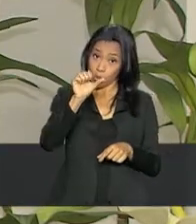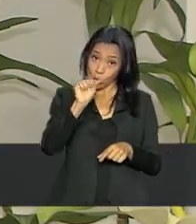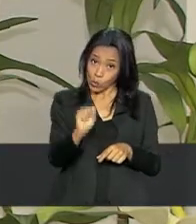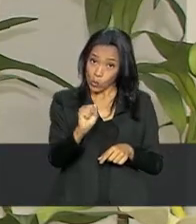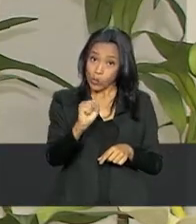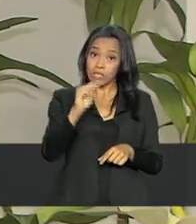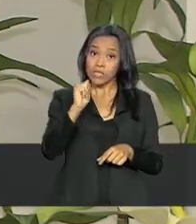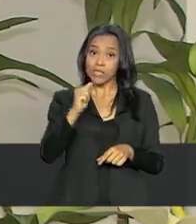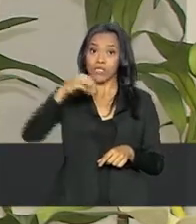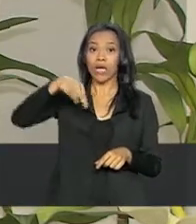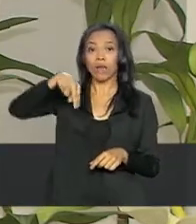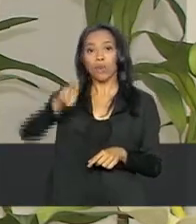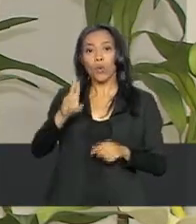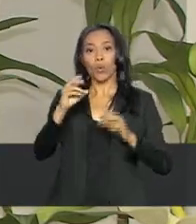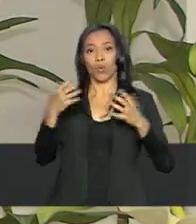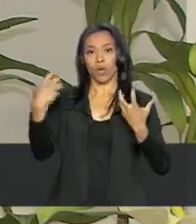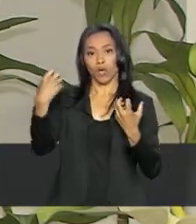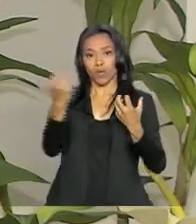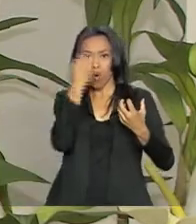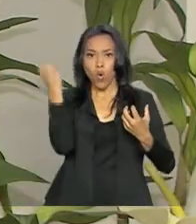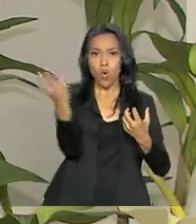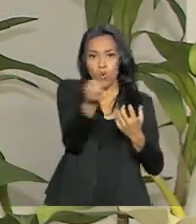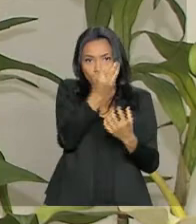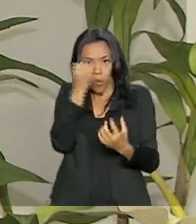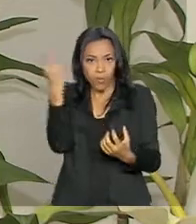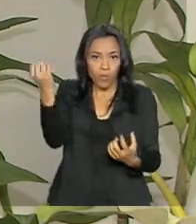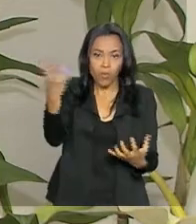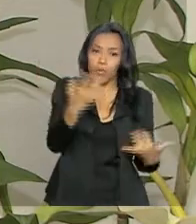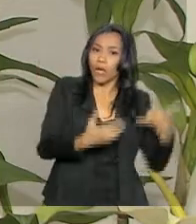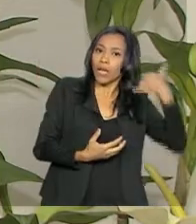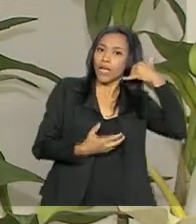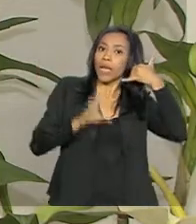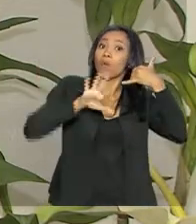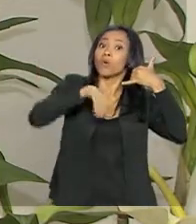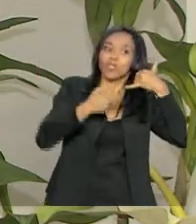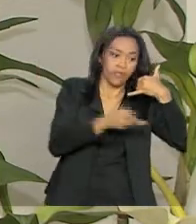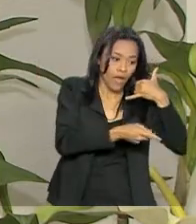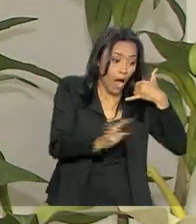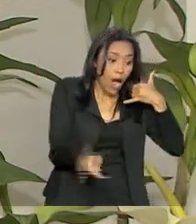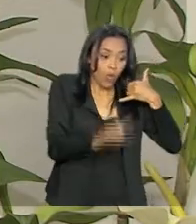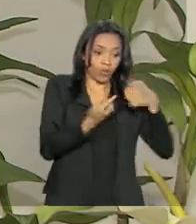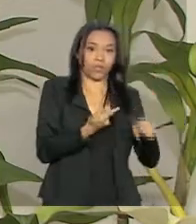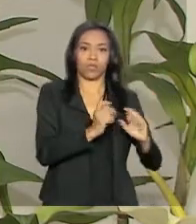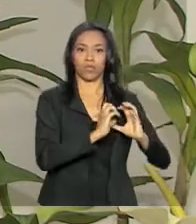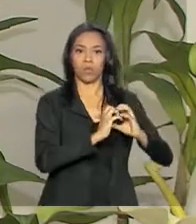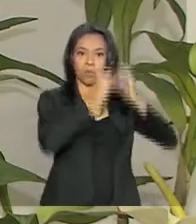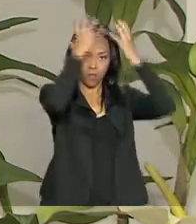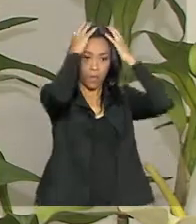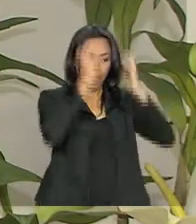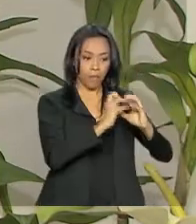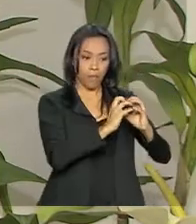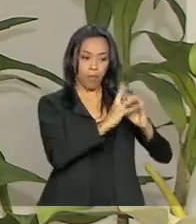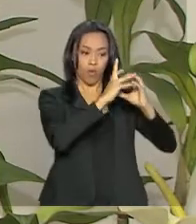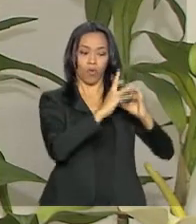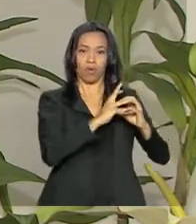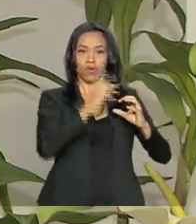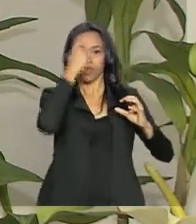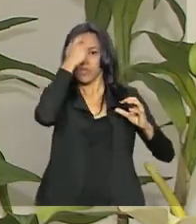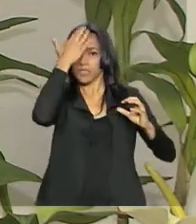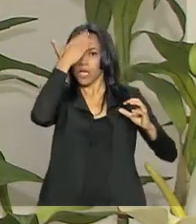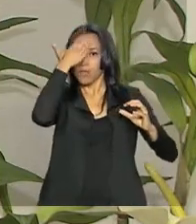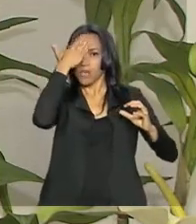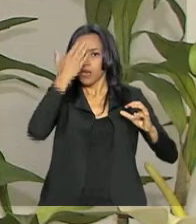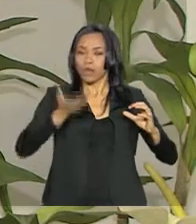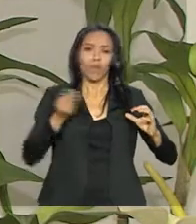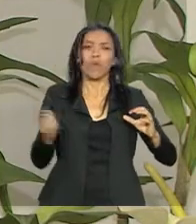na hora que tiver pensando num avc a gente consegue com as letras da palavra samu identificar uma